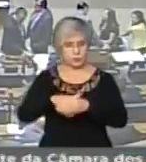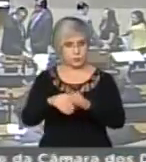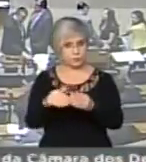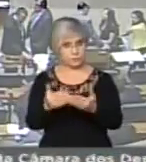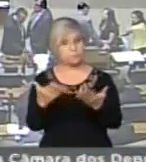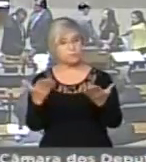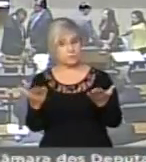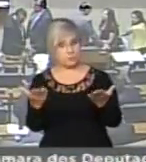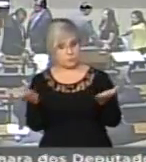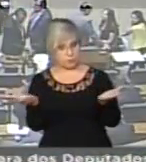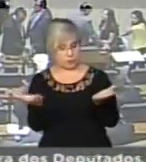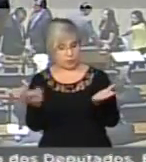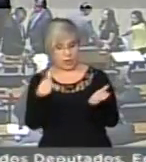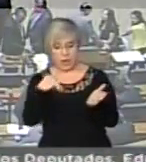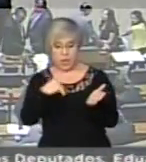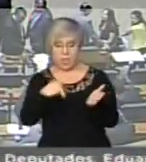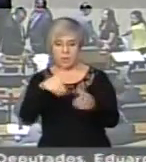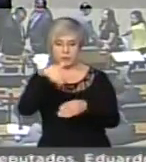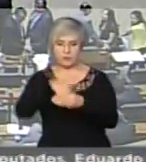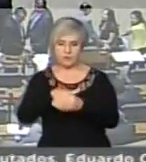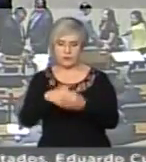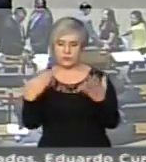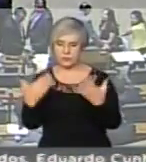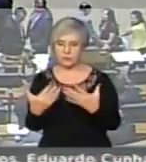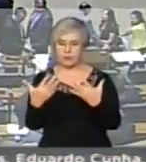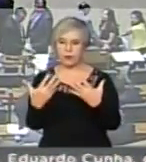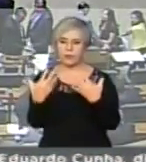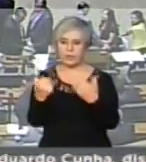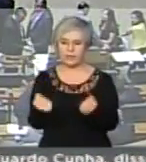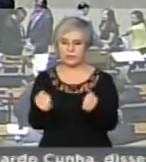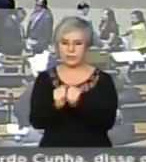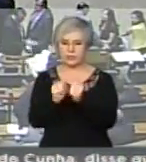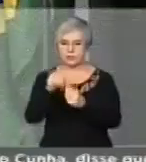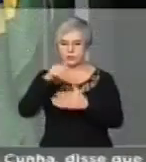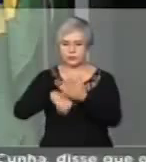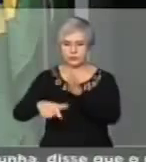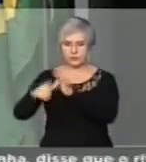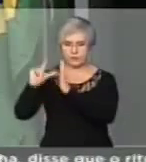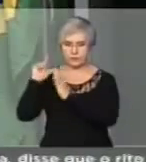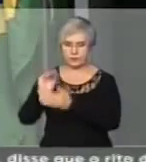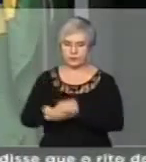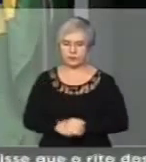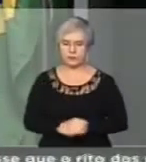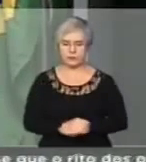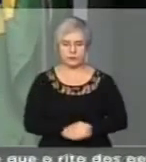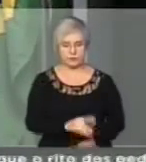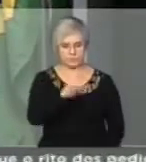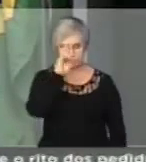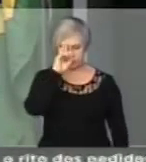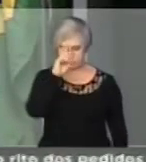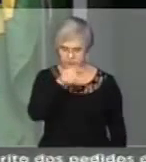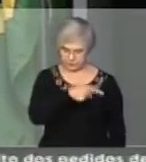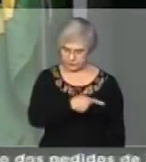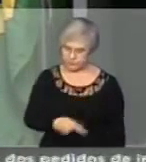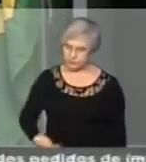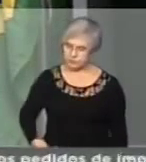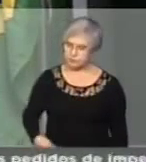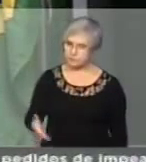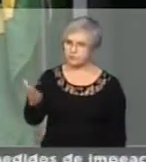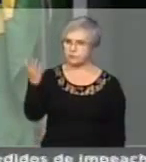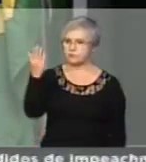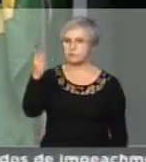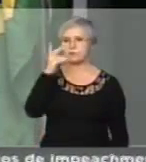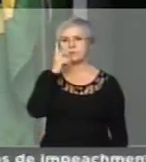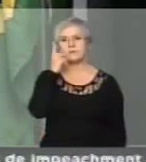essa votação consolida a anterior. Obrigado. Senhoras e senhores deputados, senhor presidente, primeiro